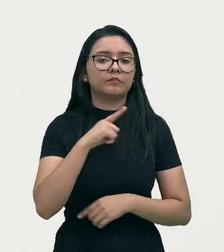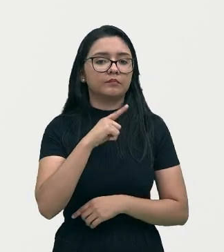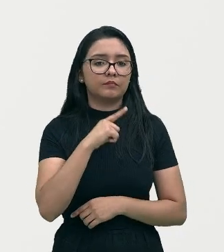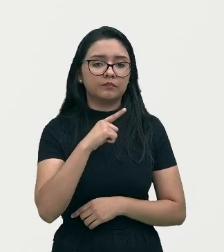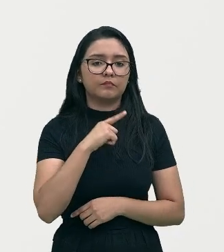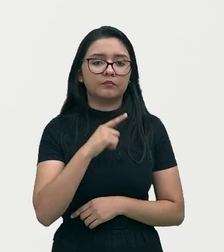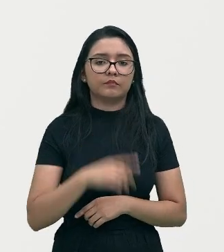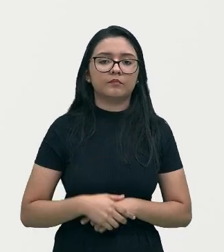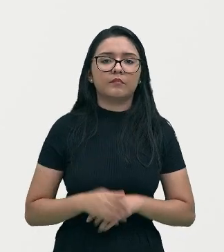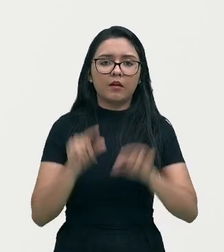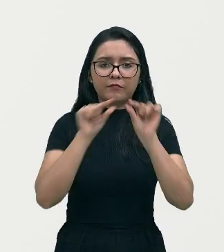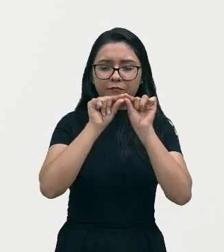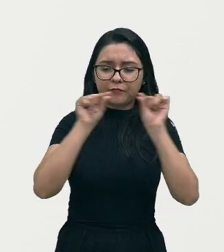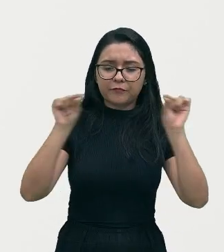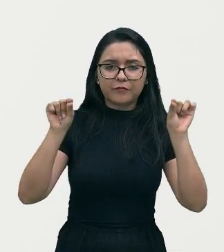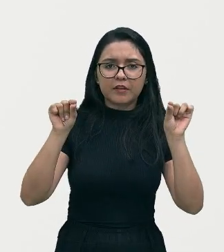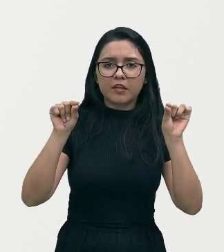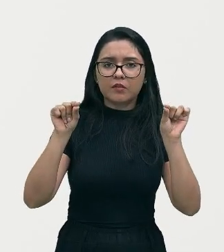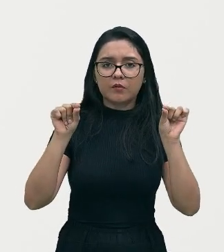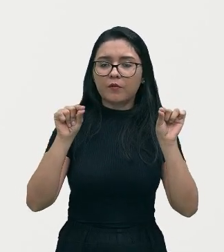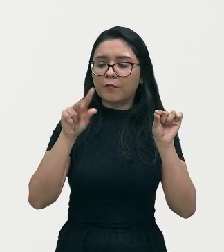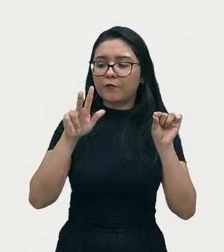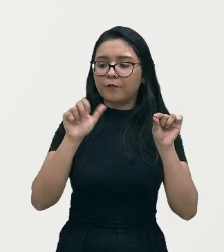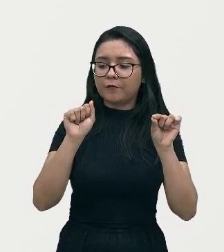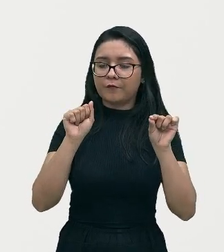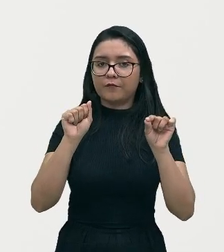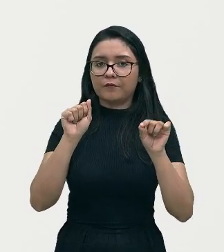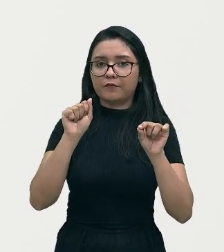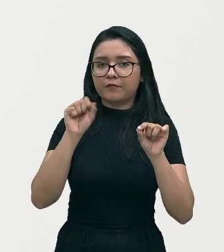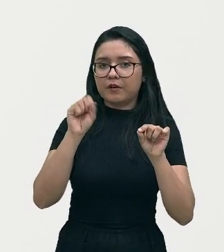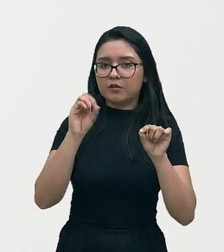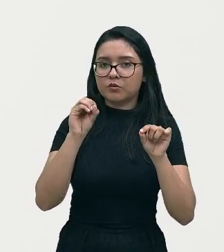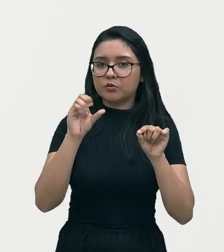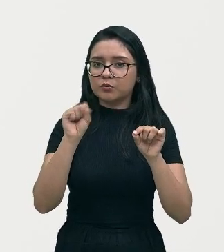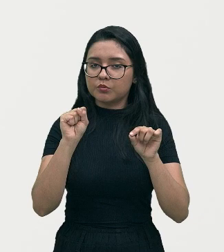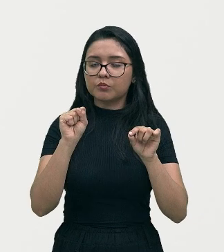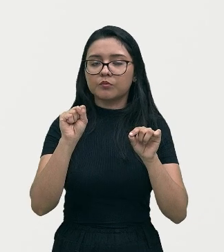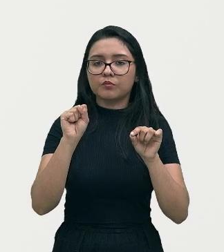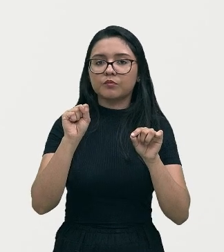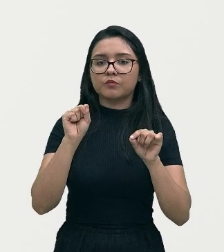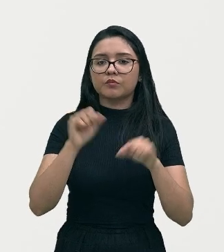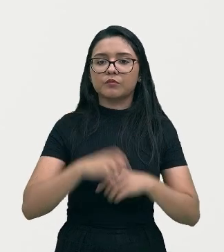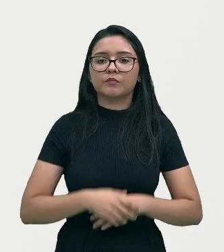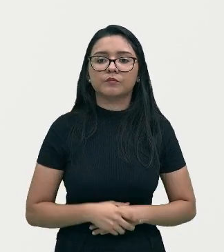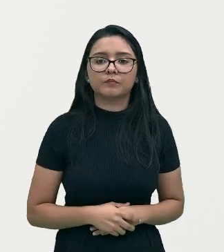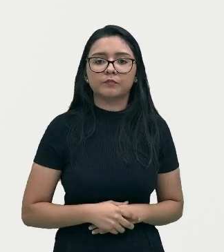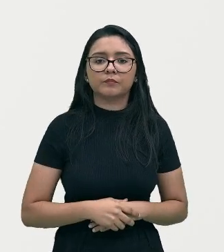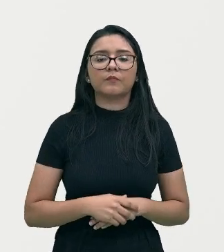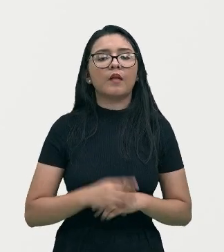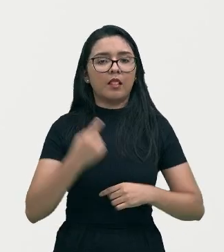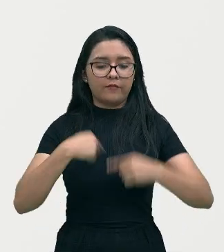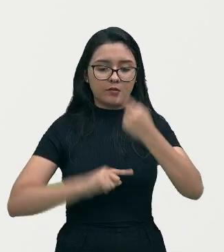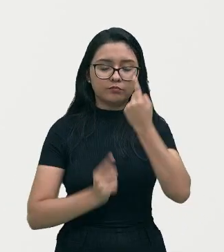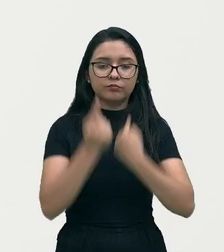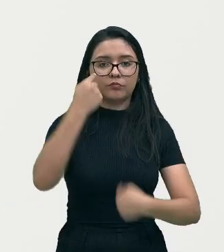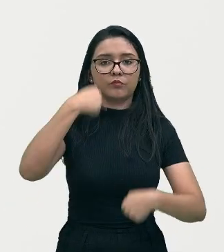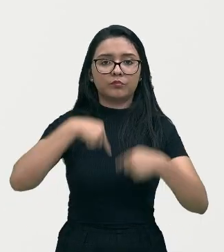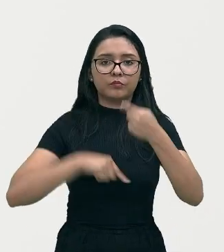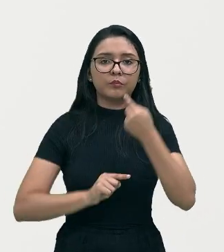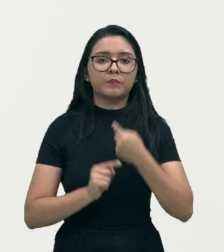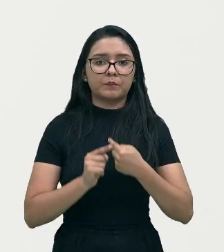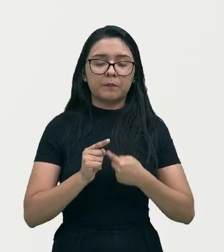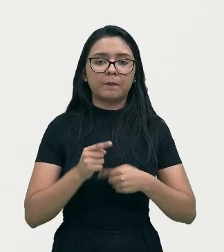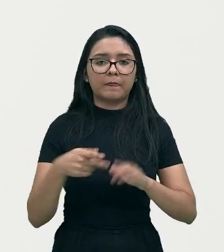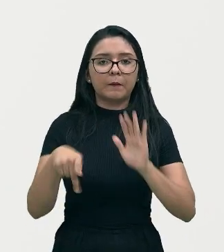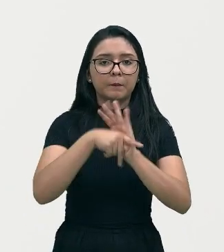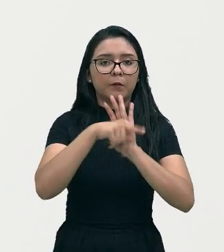de pequenos vasos, né? São vasos mais rudimentares, né? Na verdade, a sua hemolinfa está circulando ali